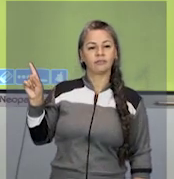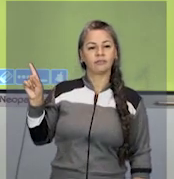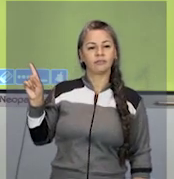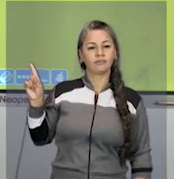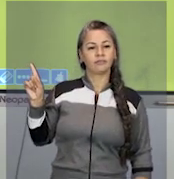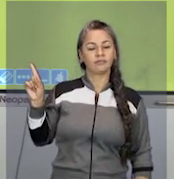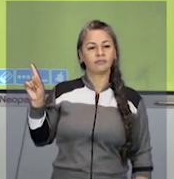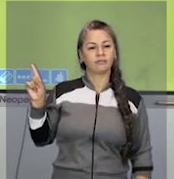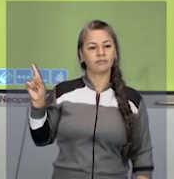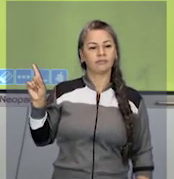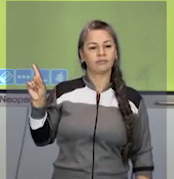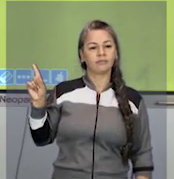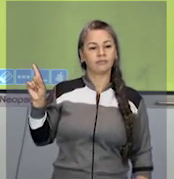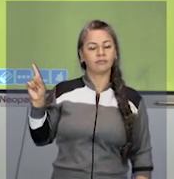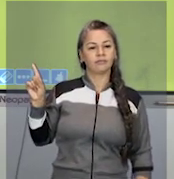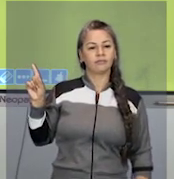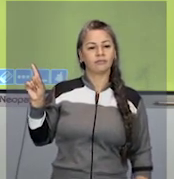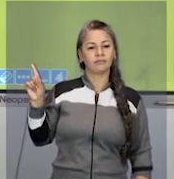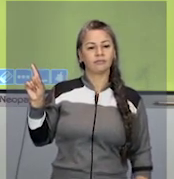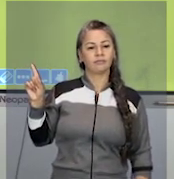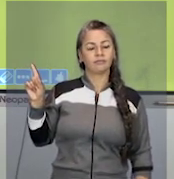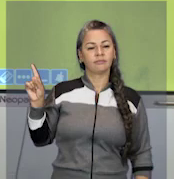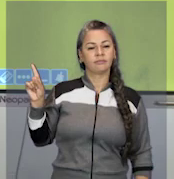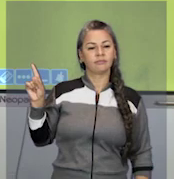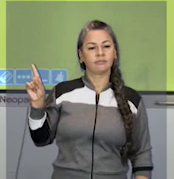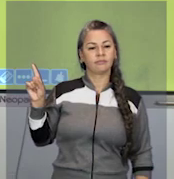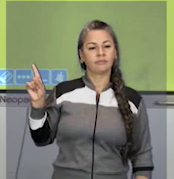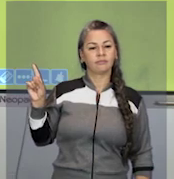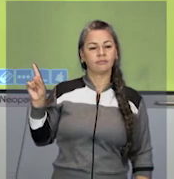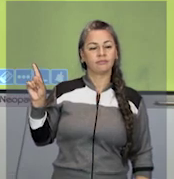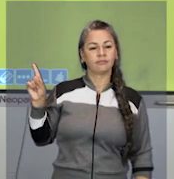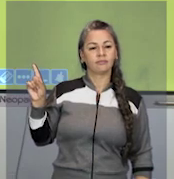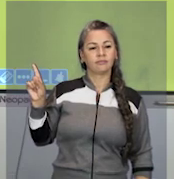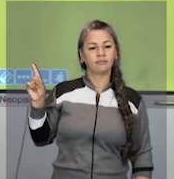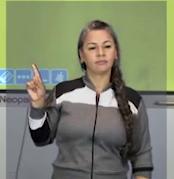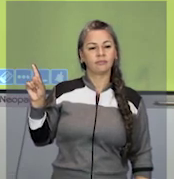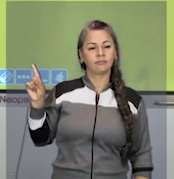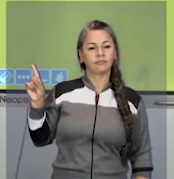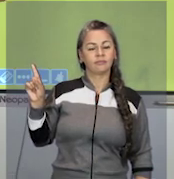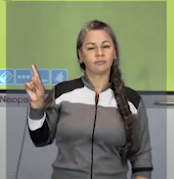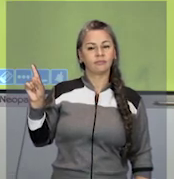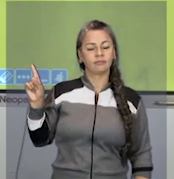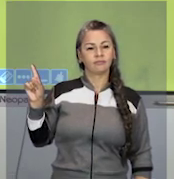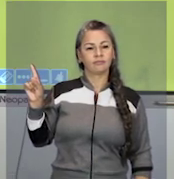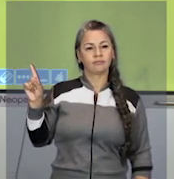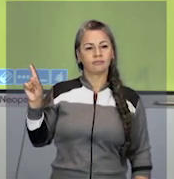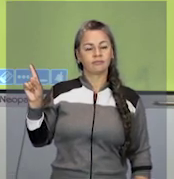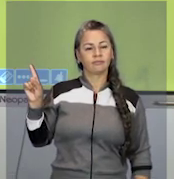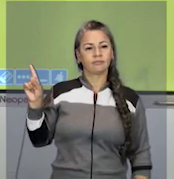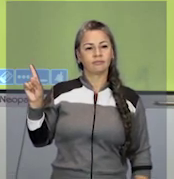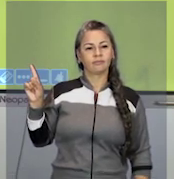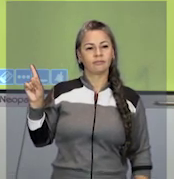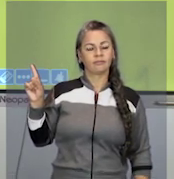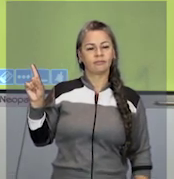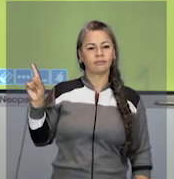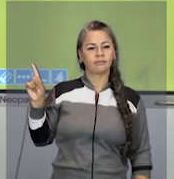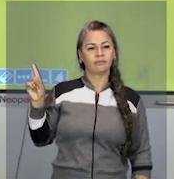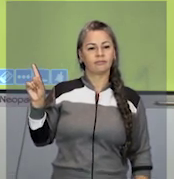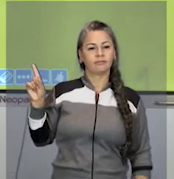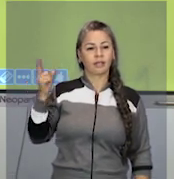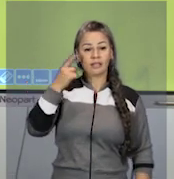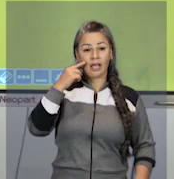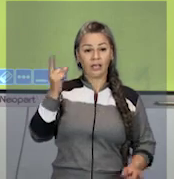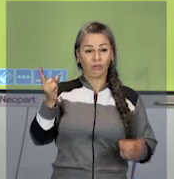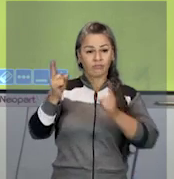TF, menos 40, e aí deu menos 2 TF mais 80, e passei para cá o TF e para